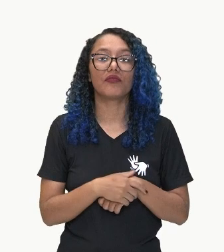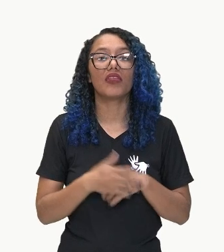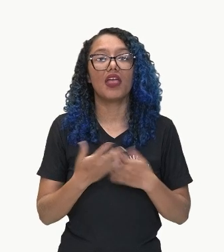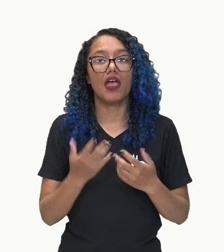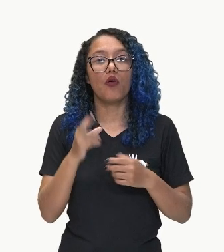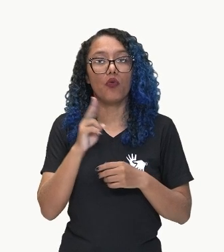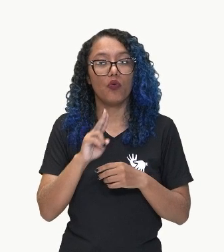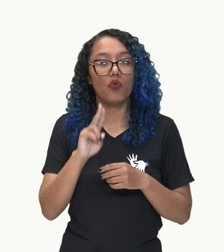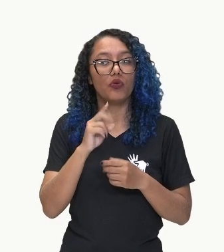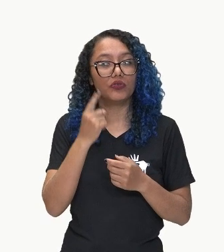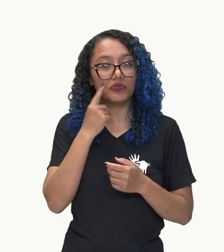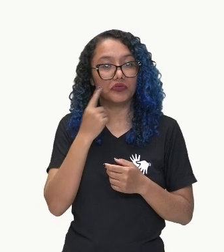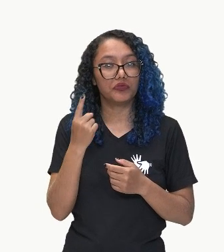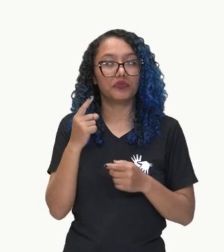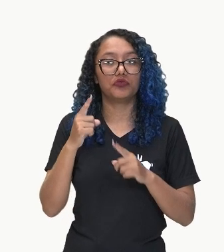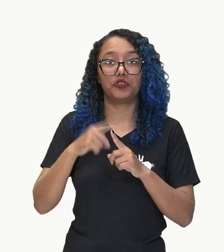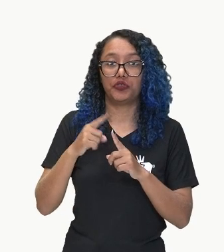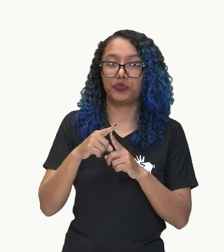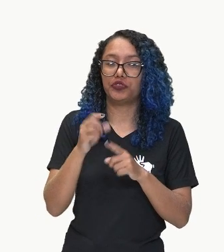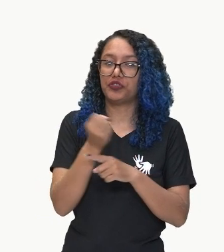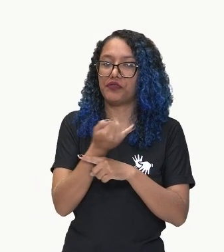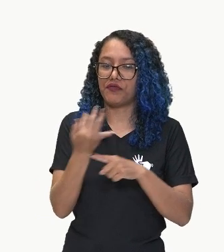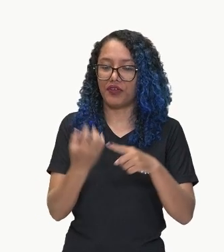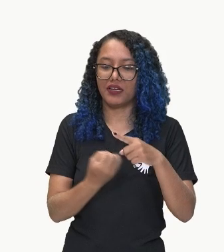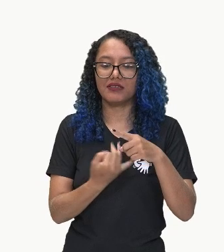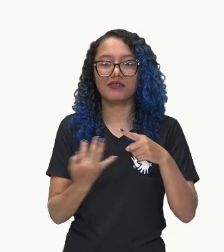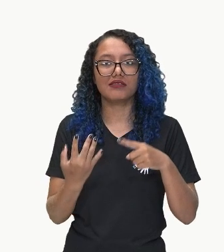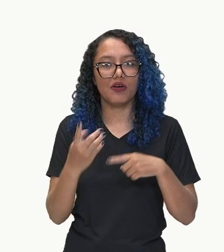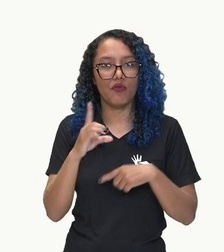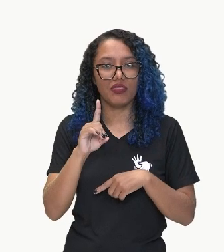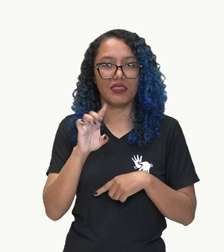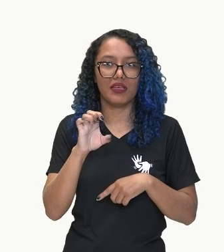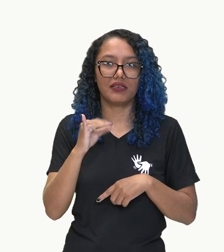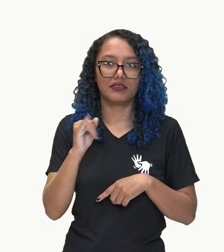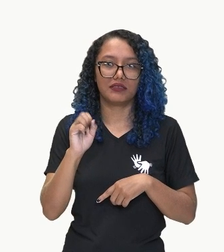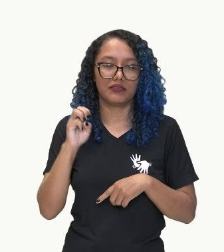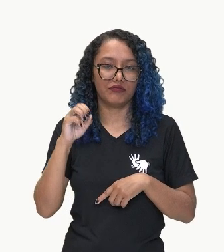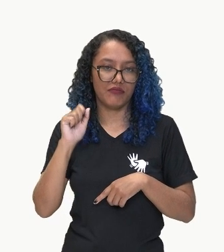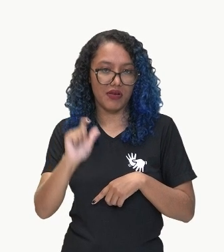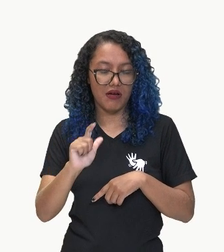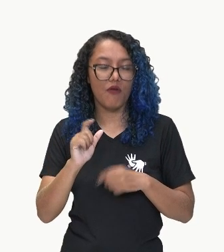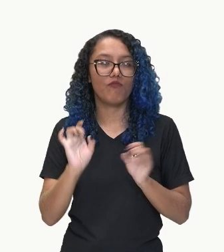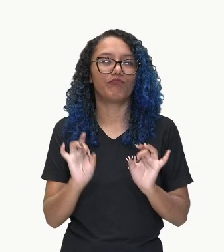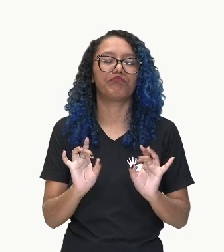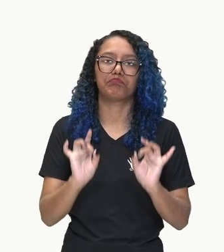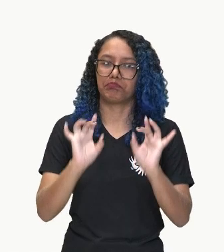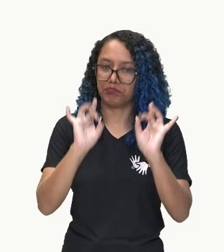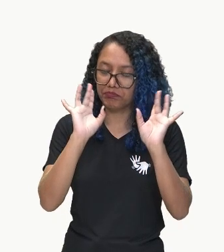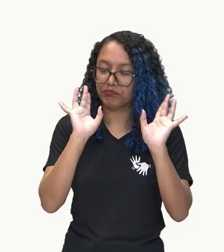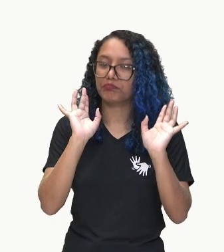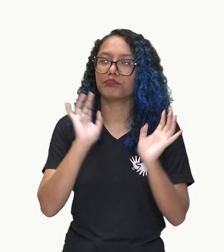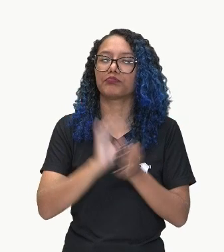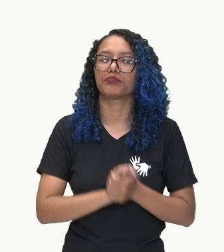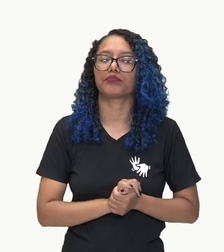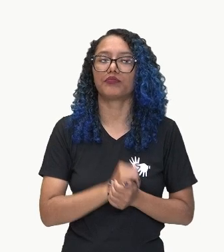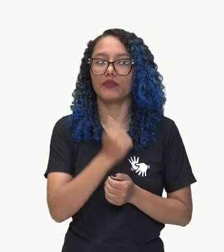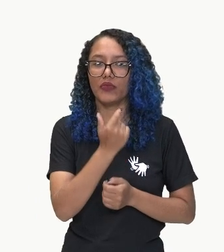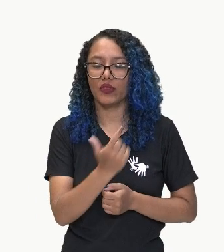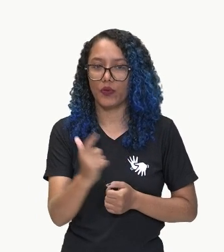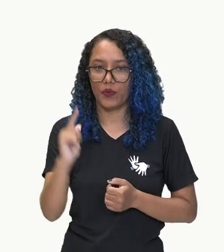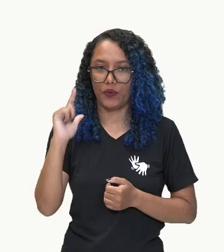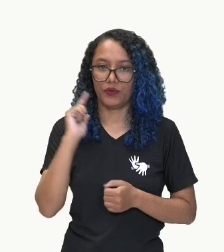quem? Dessa fração decimal especial. E temos aí mais uma